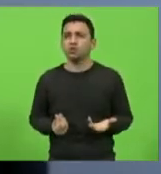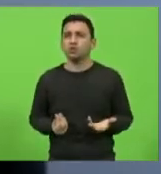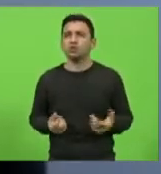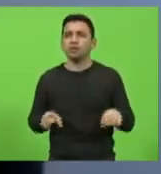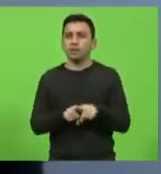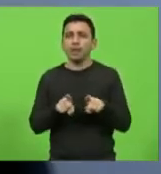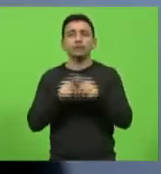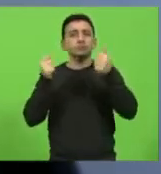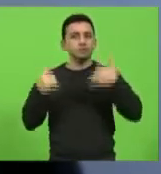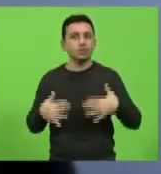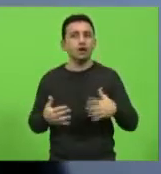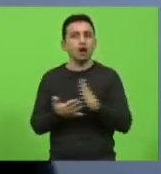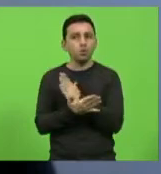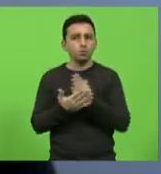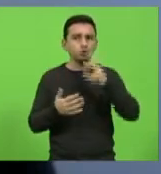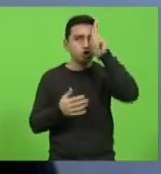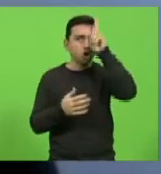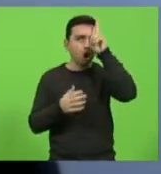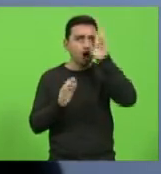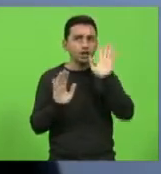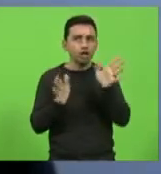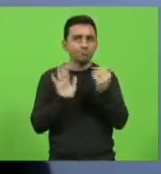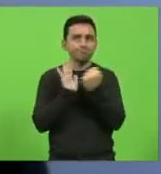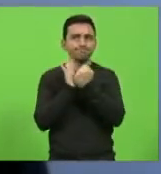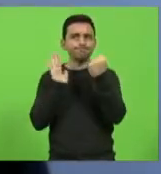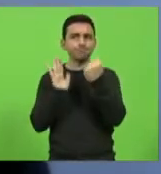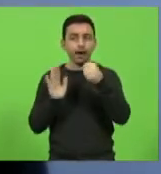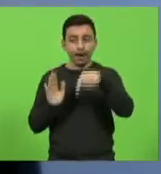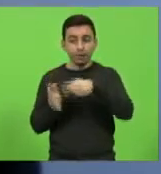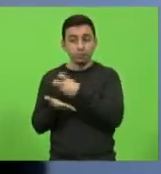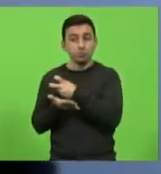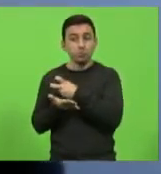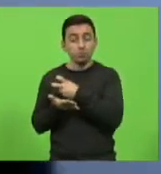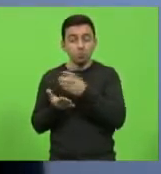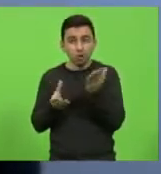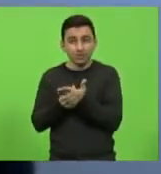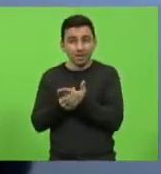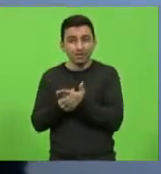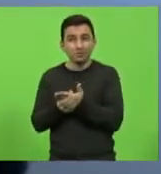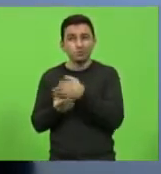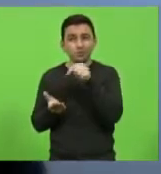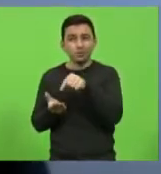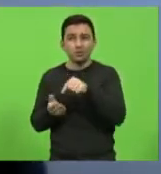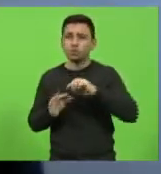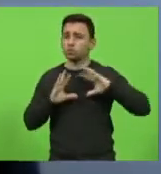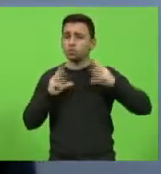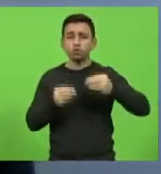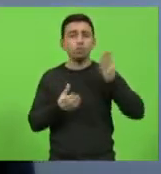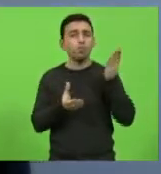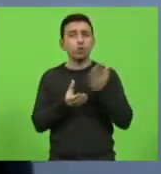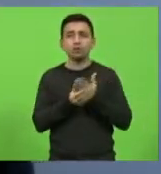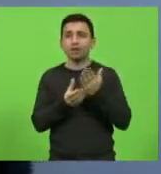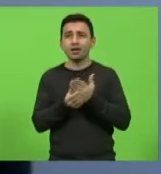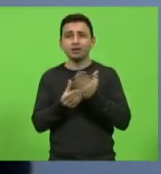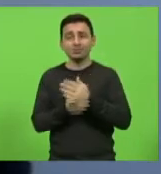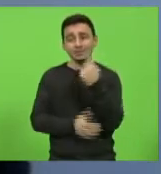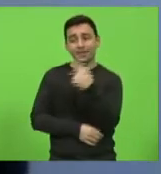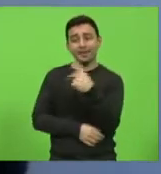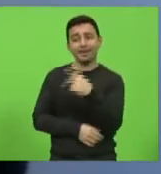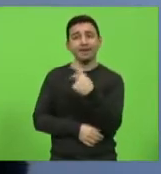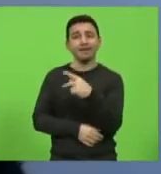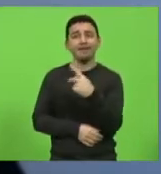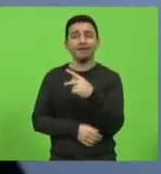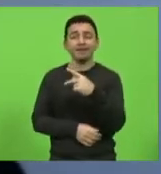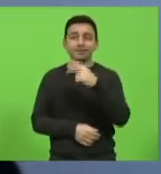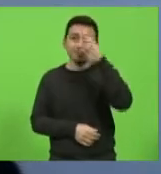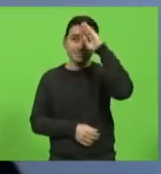já entrou para a história não foi somente este processo e todos os processos enfrentados pelo governador Carlos Moisés.